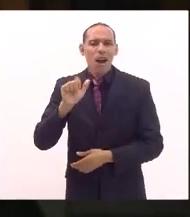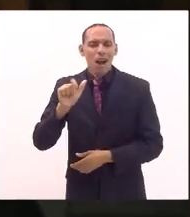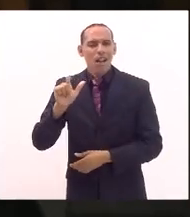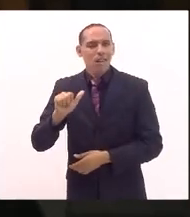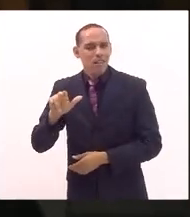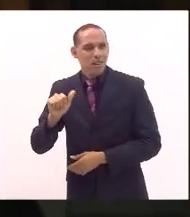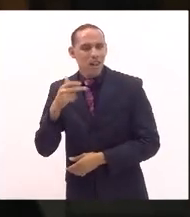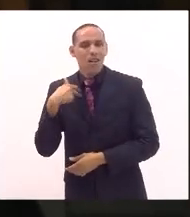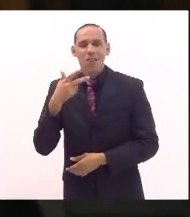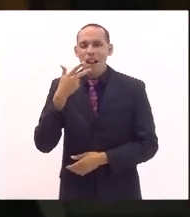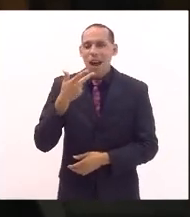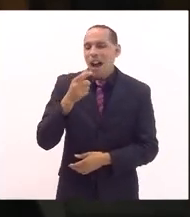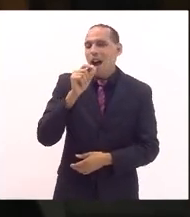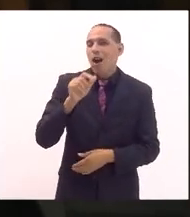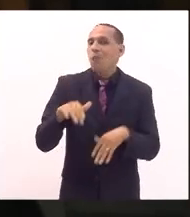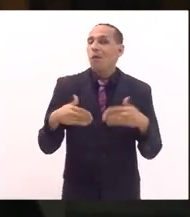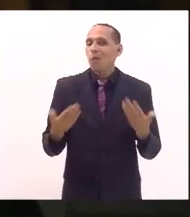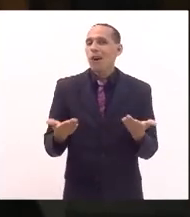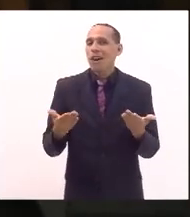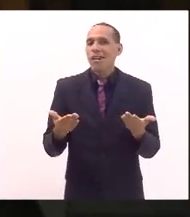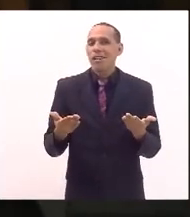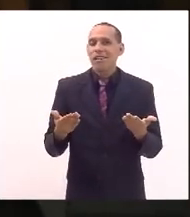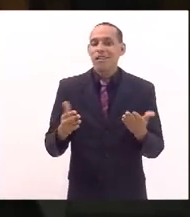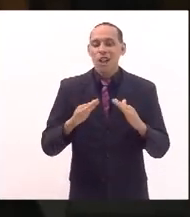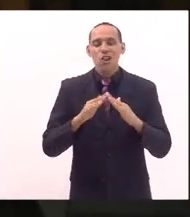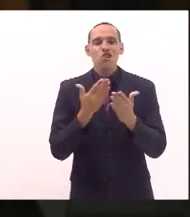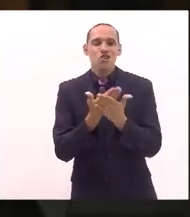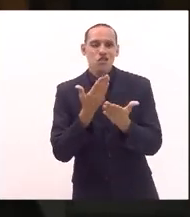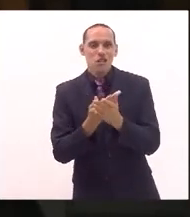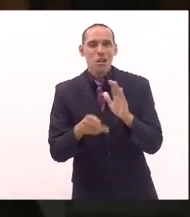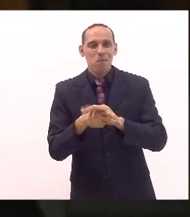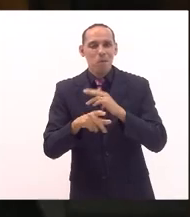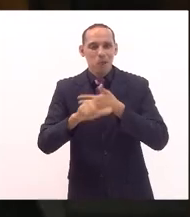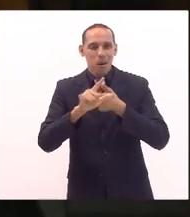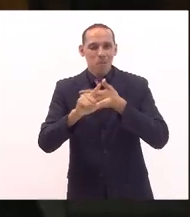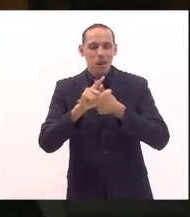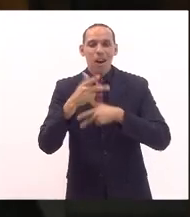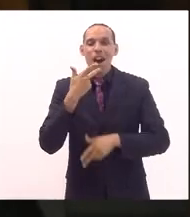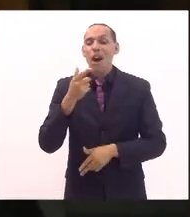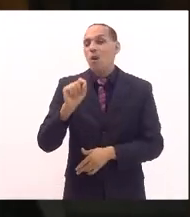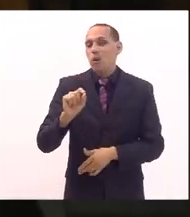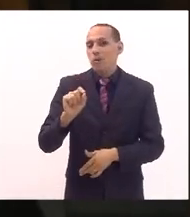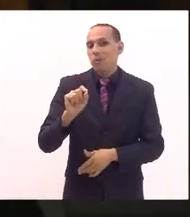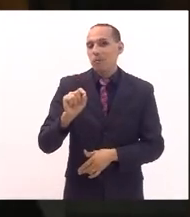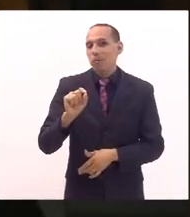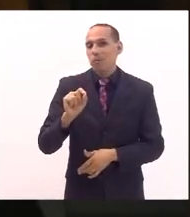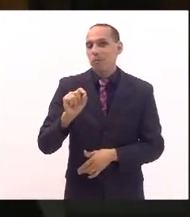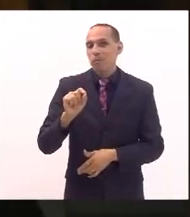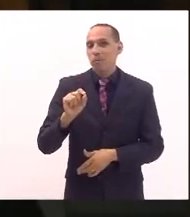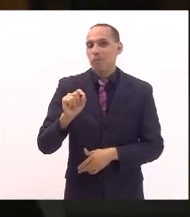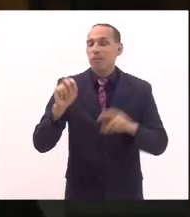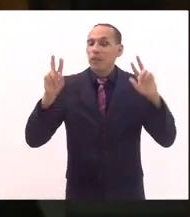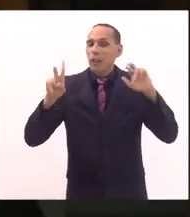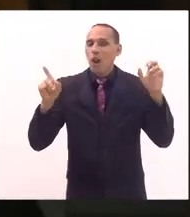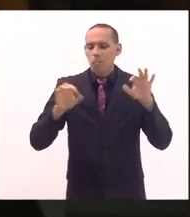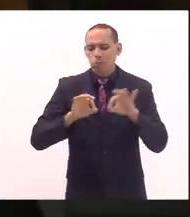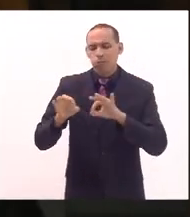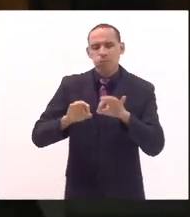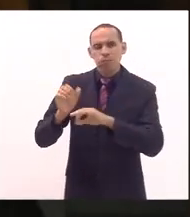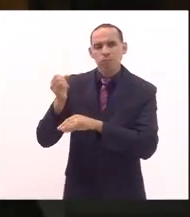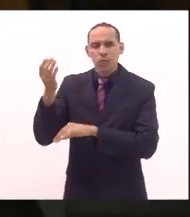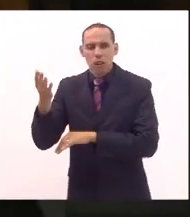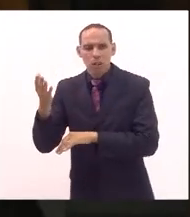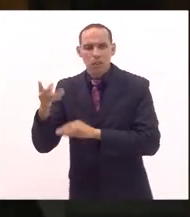tava esse tema na escola do Legislativo falando sobre o controle externo